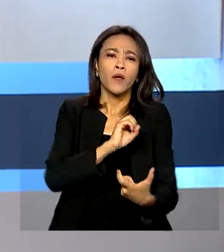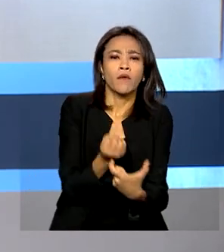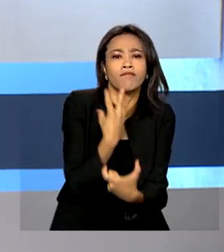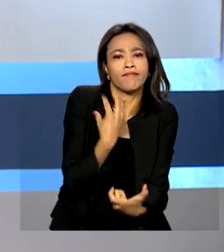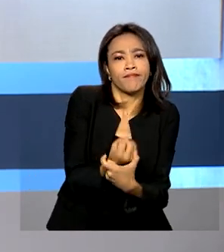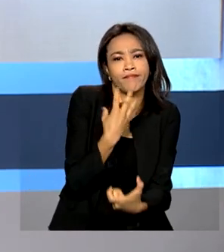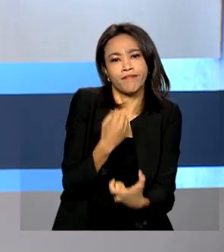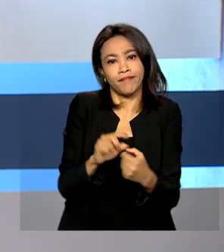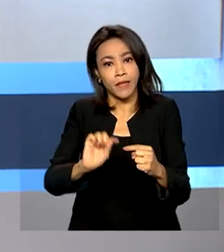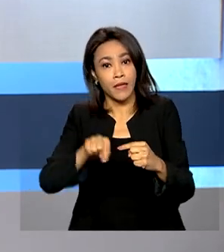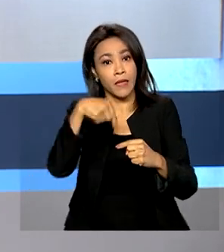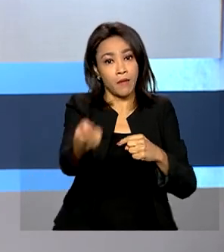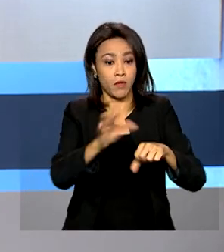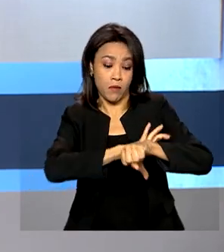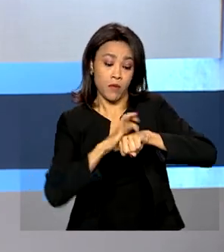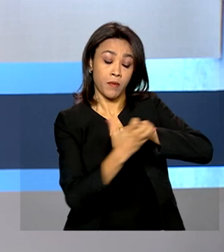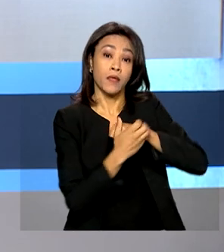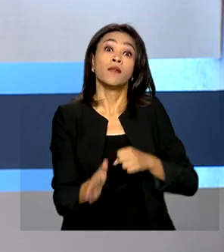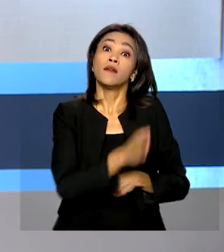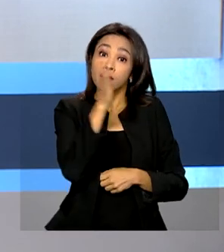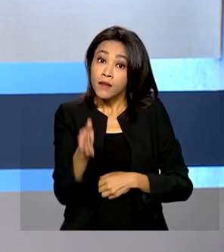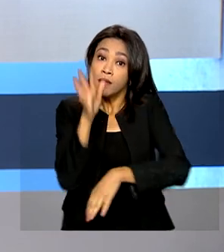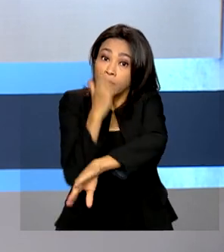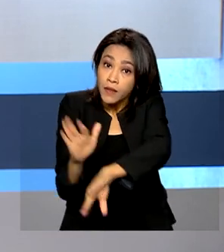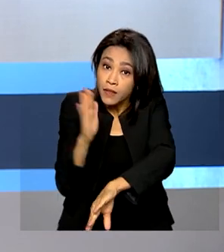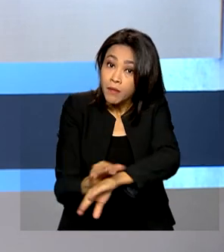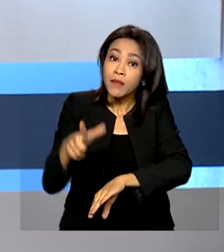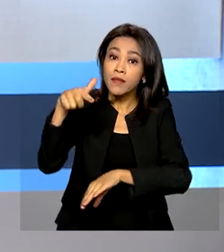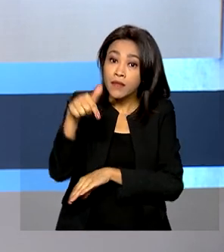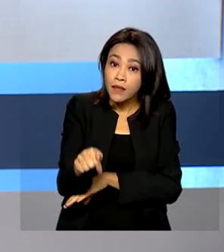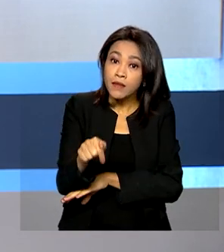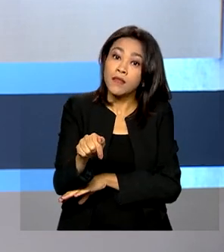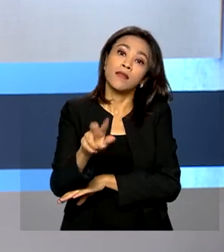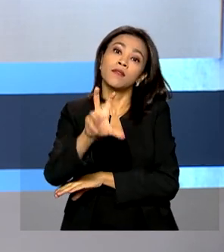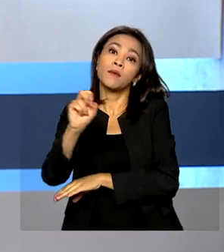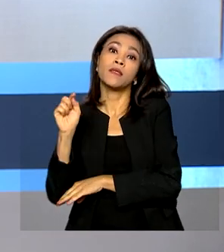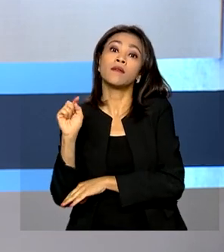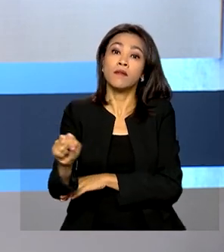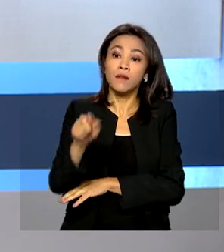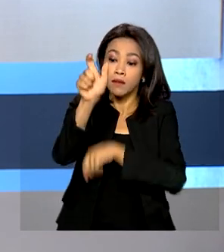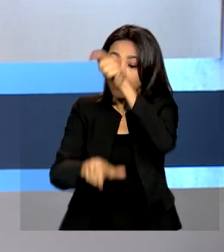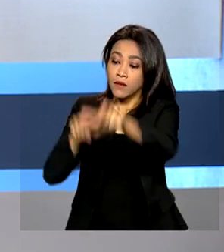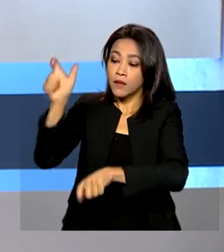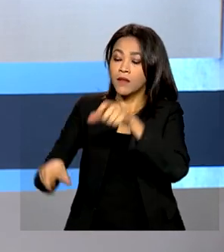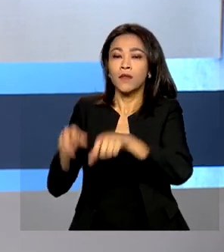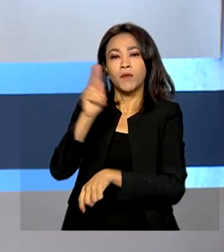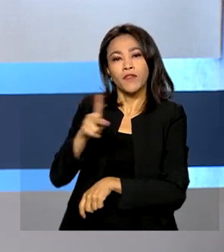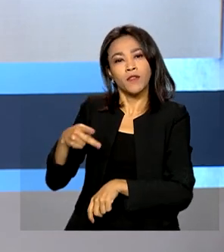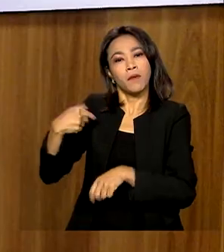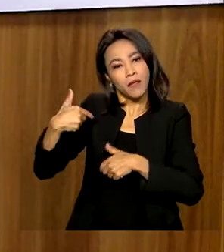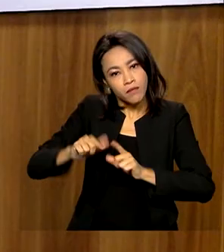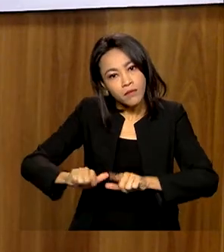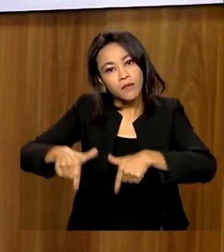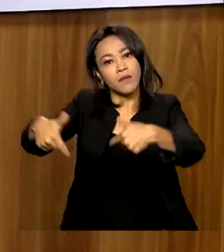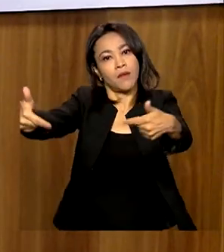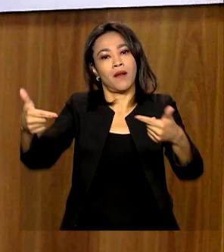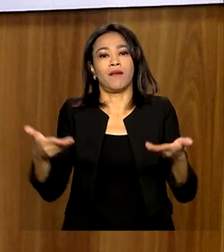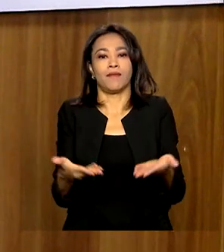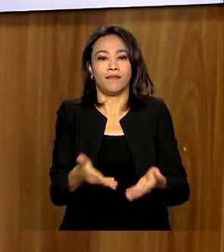pandemia e a capacitação de 750 mil professores para atuarem nesta etapa de ensino